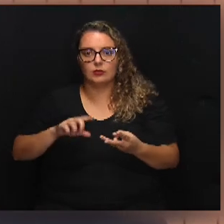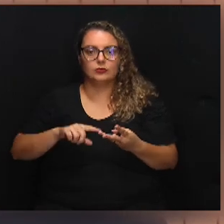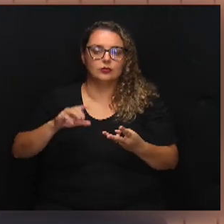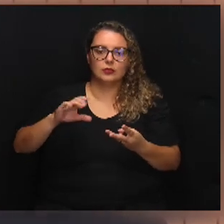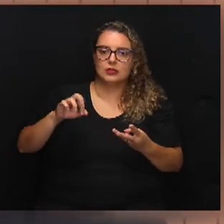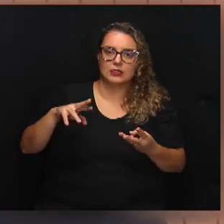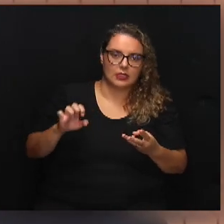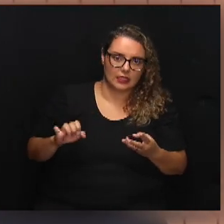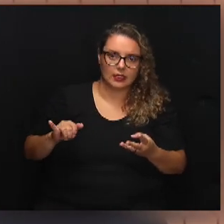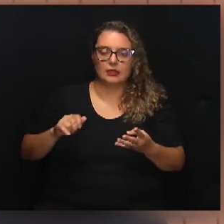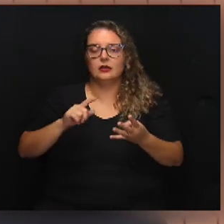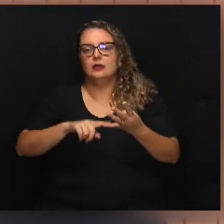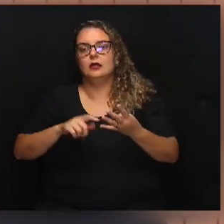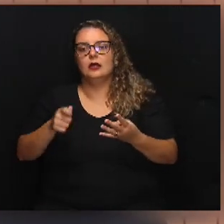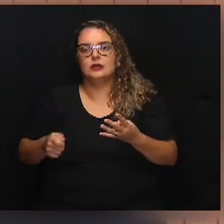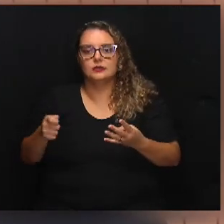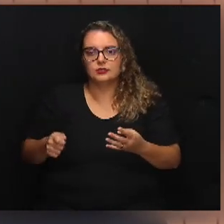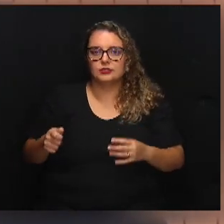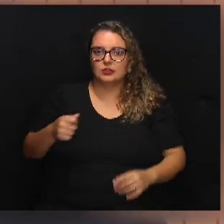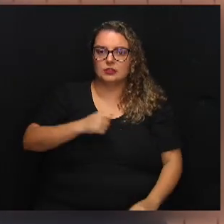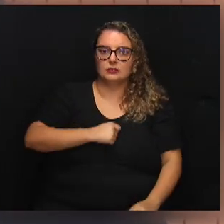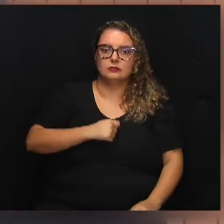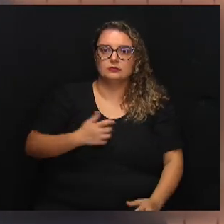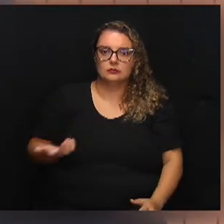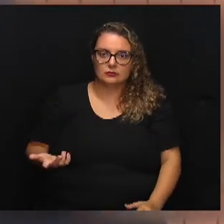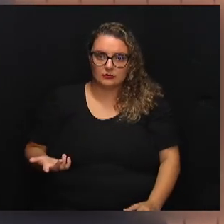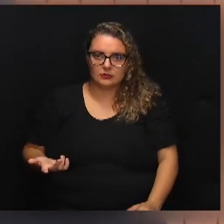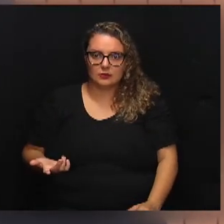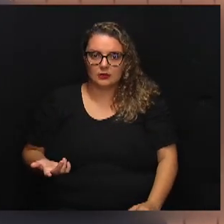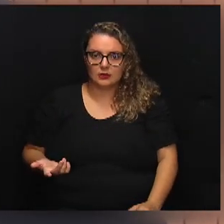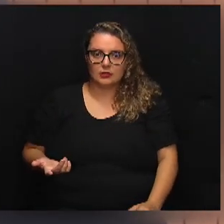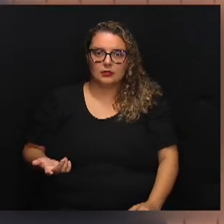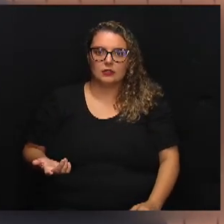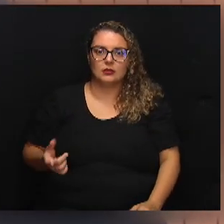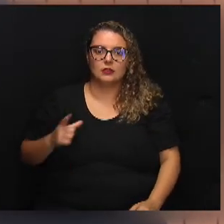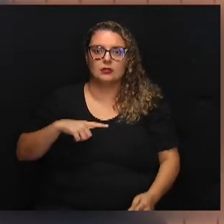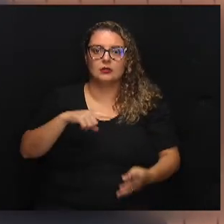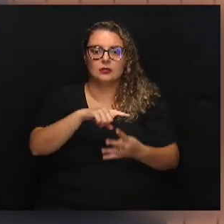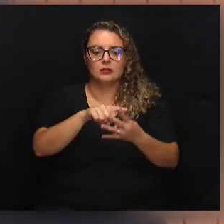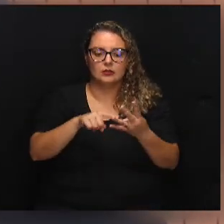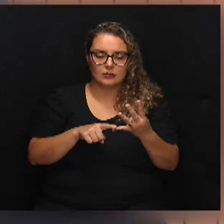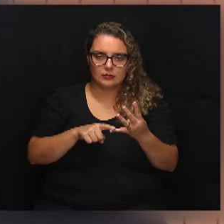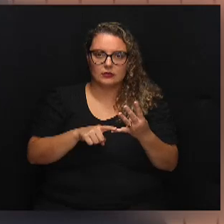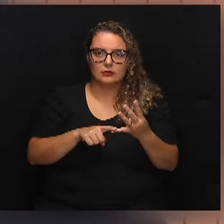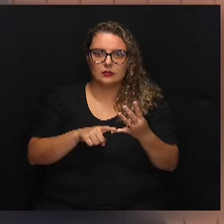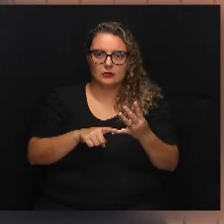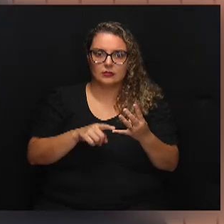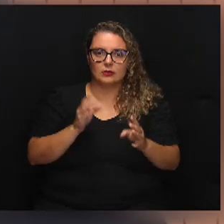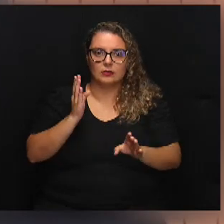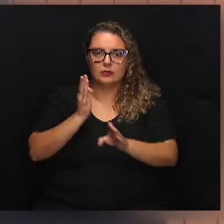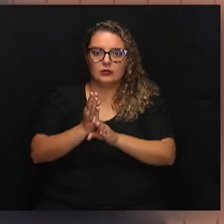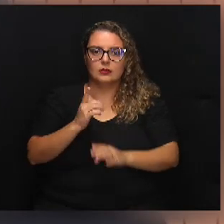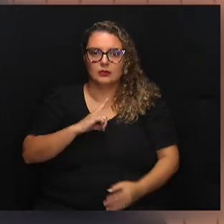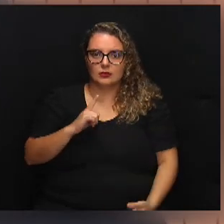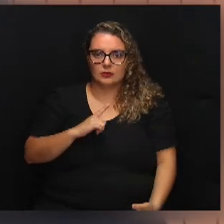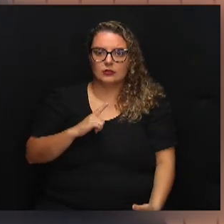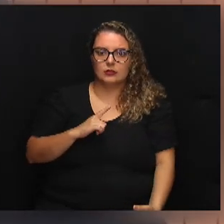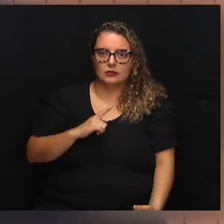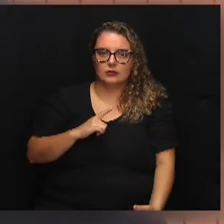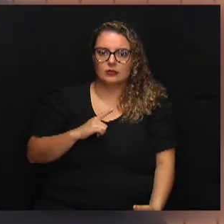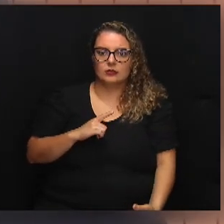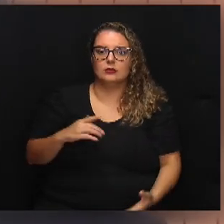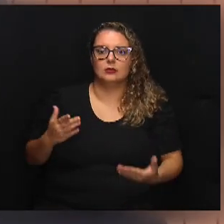AMPU, presidente da Associação de Antropologia. E tem 4 reuniões por ano, 4 encontros. Teve está tendo um